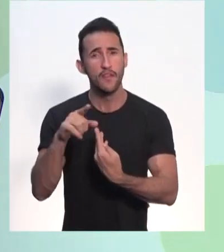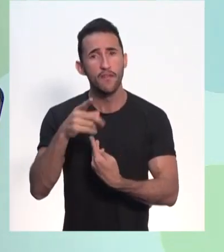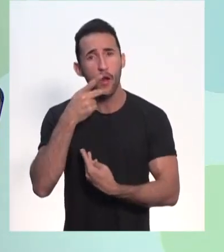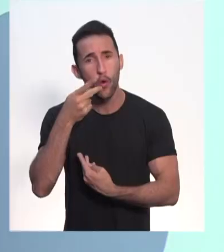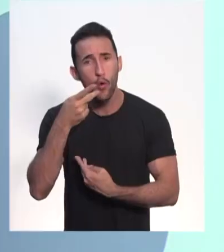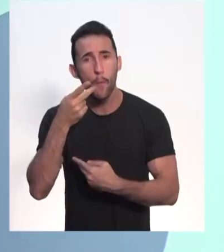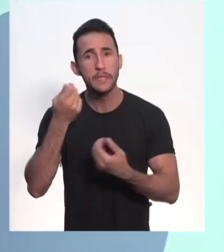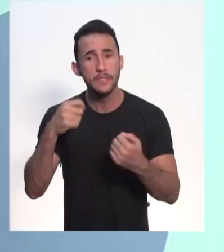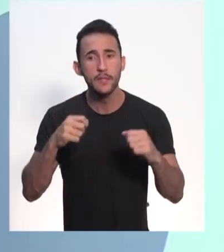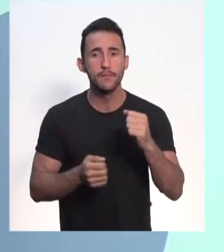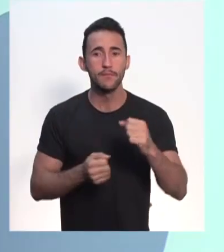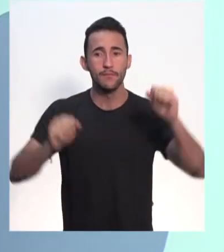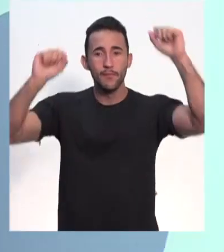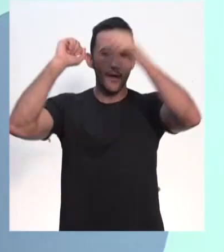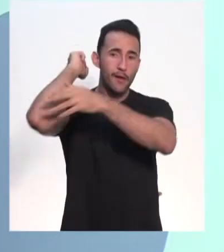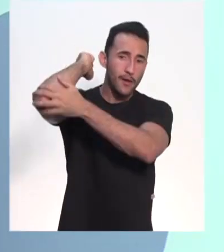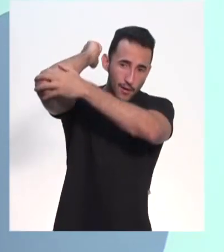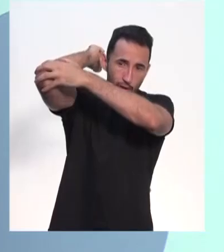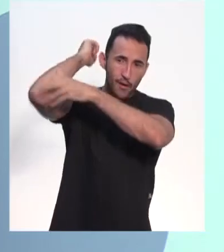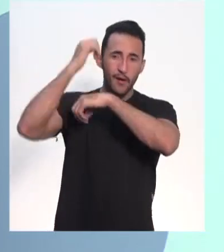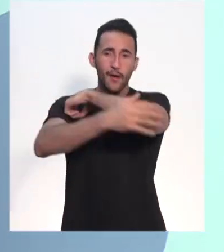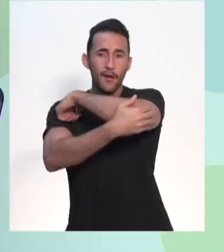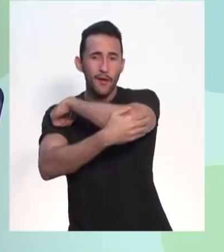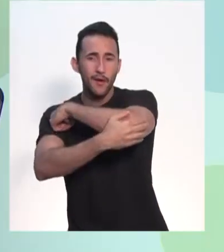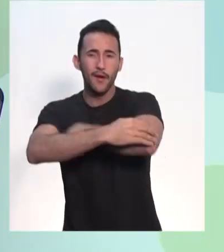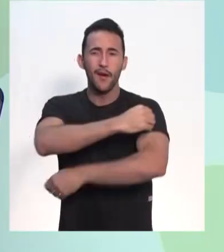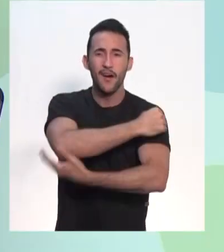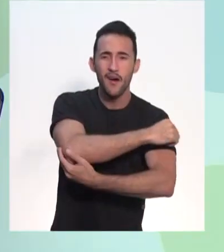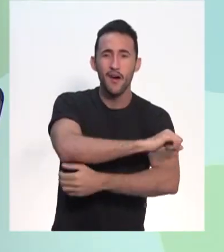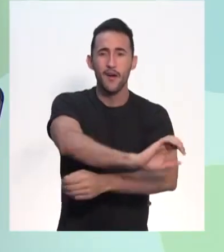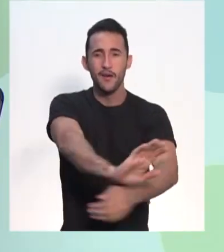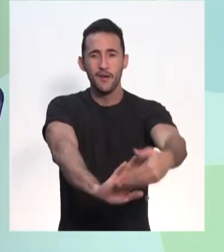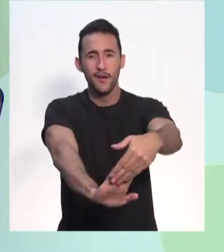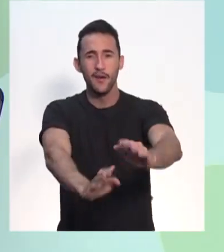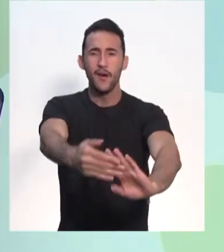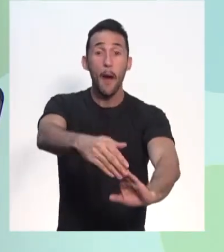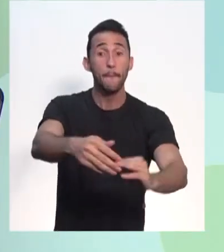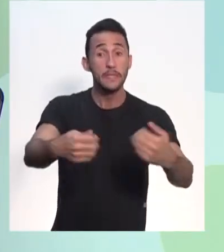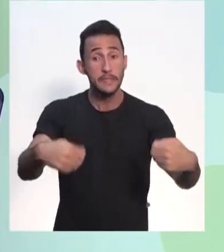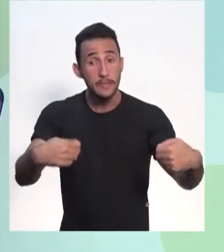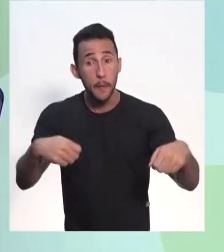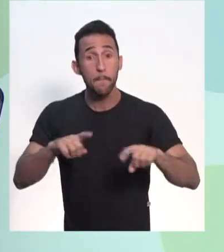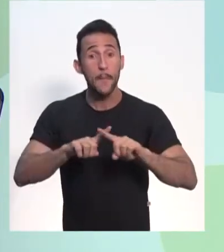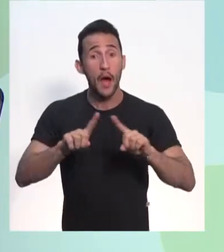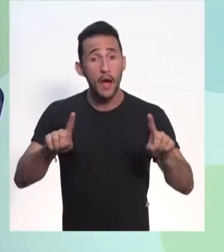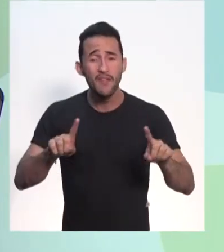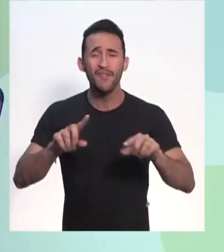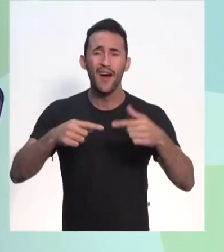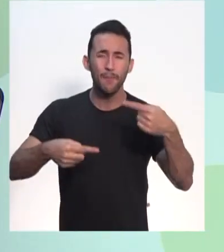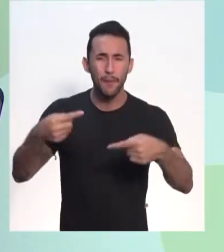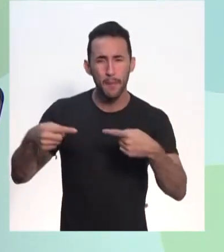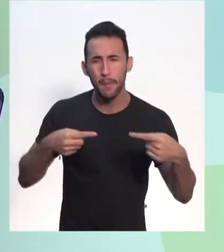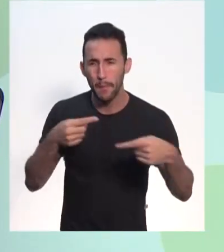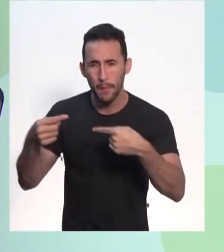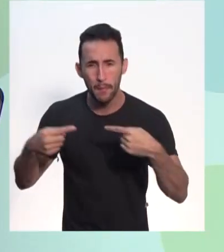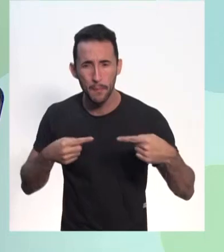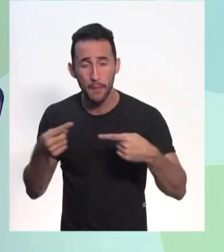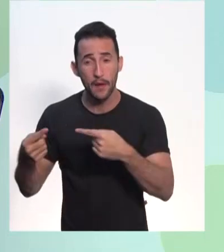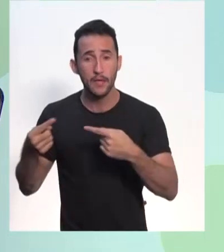quadra. Não, é um desafio enorme nesse caso, né? Acho que é um dos maiores desafios,